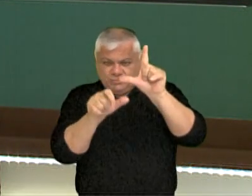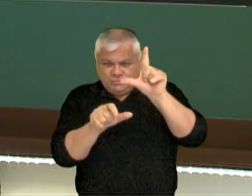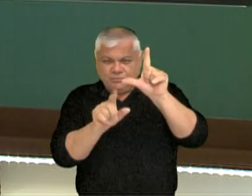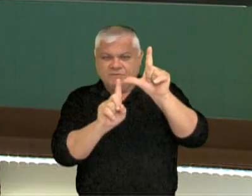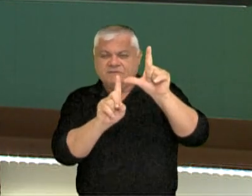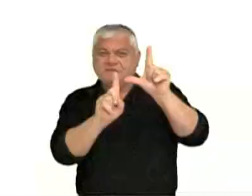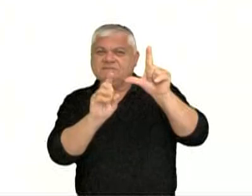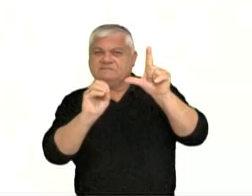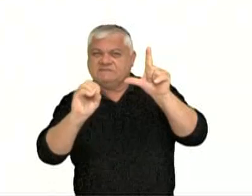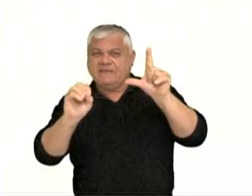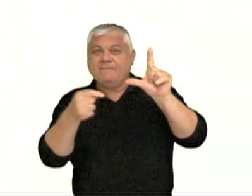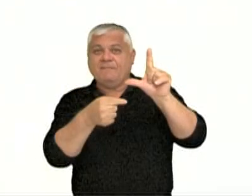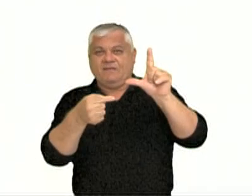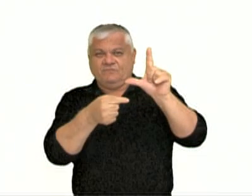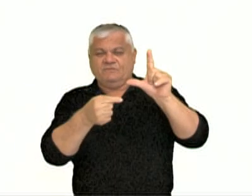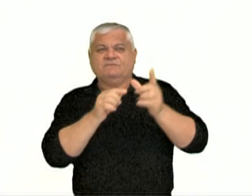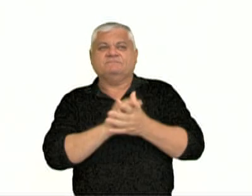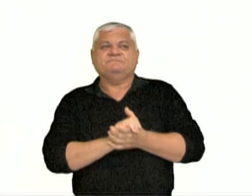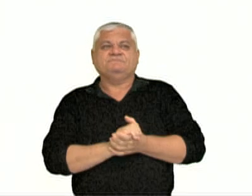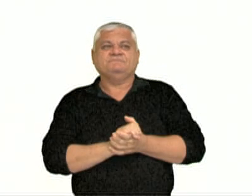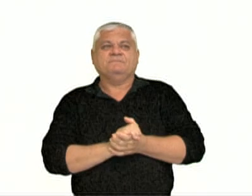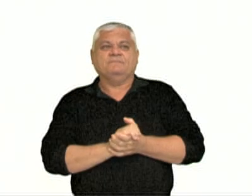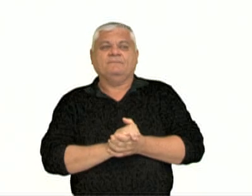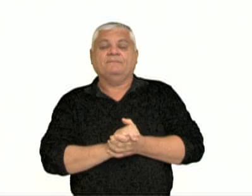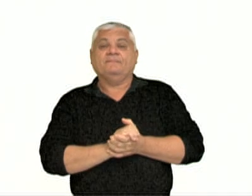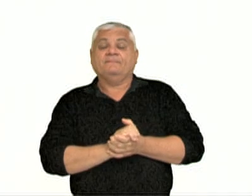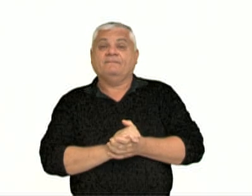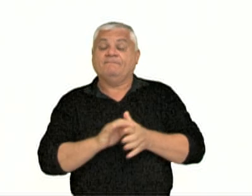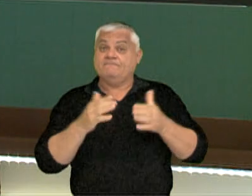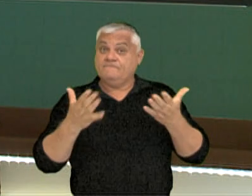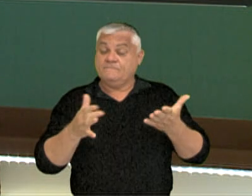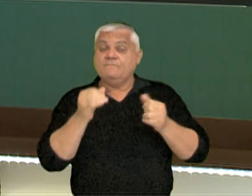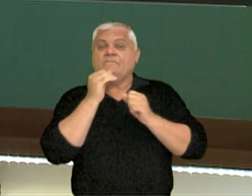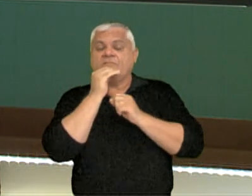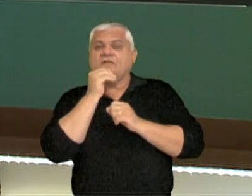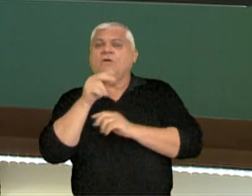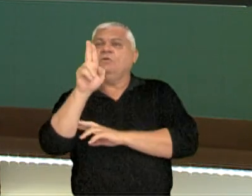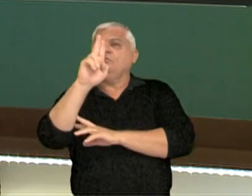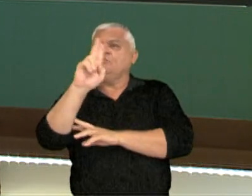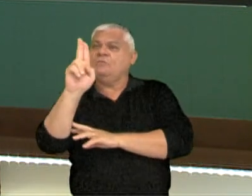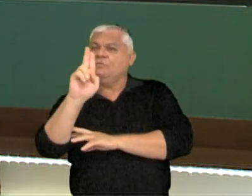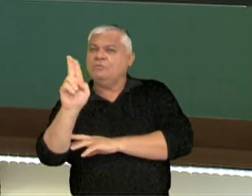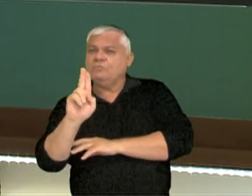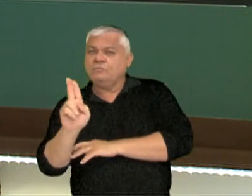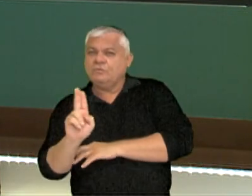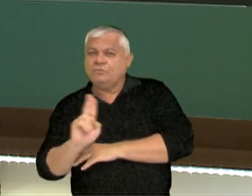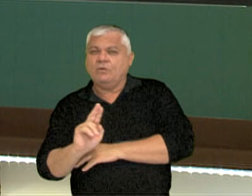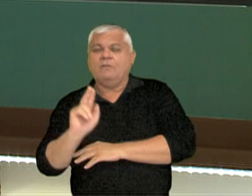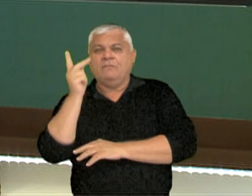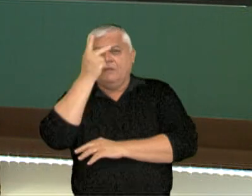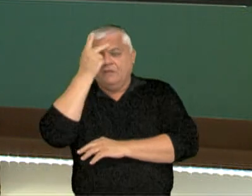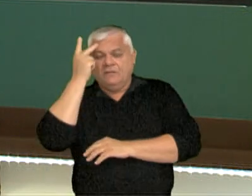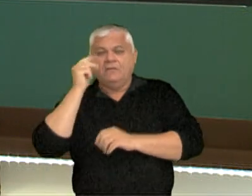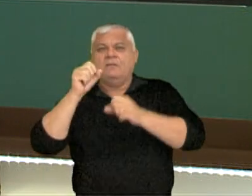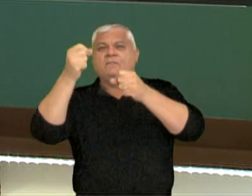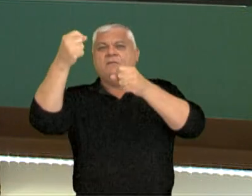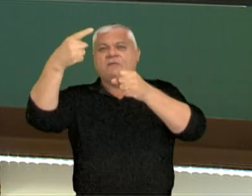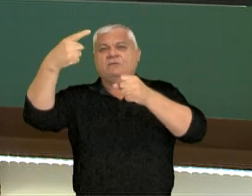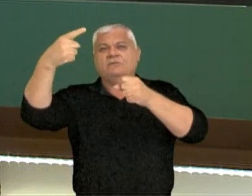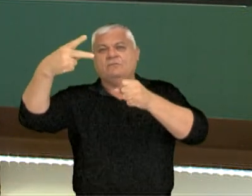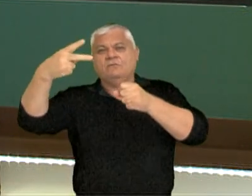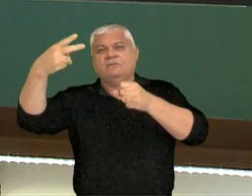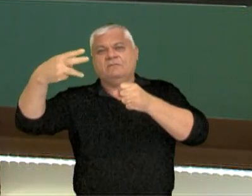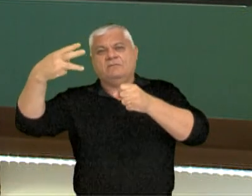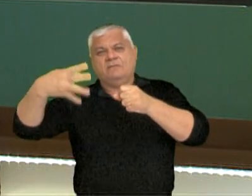100, então menos 100. Então, se a gente for colocar, escrever o nome dos participantes em ordem decrescente, nós